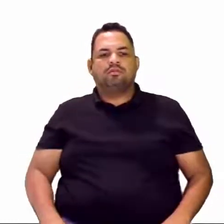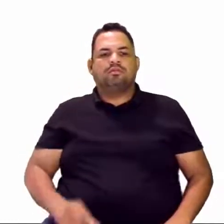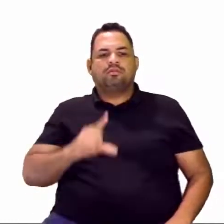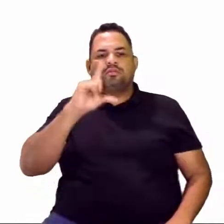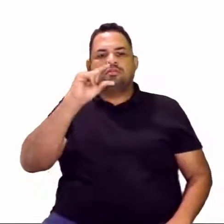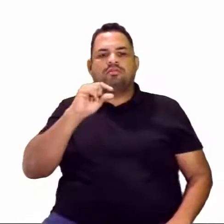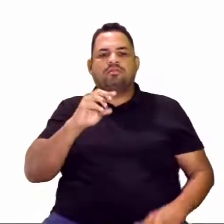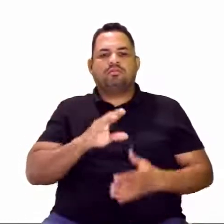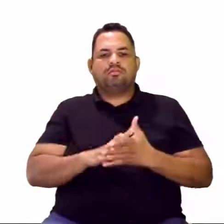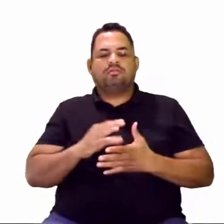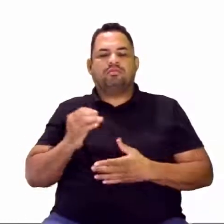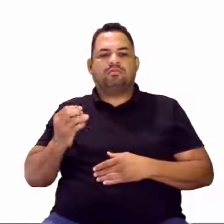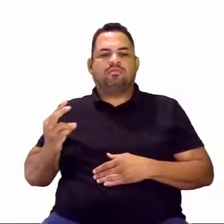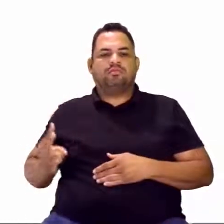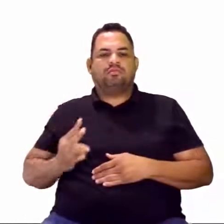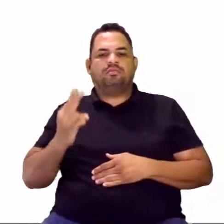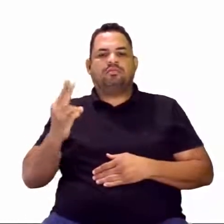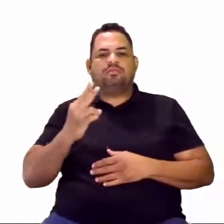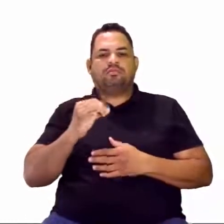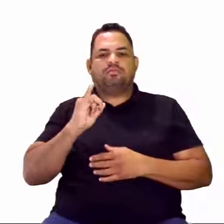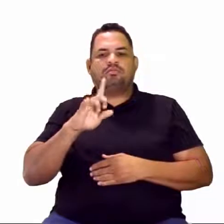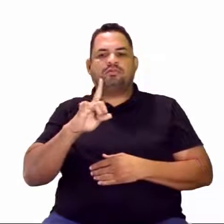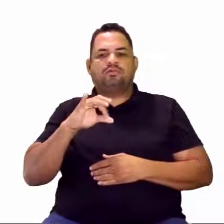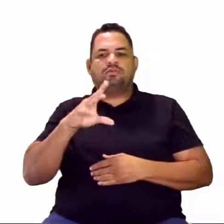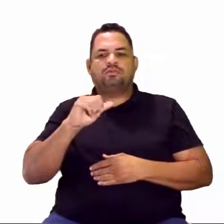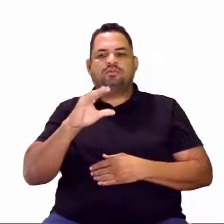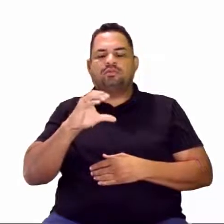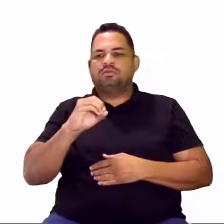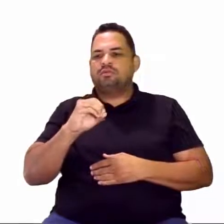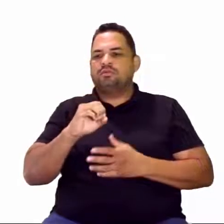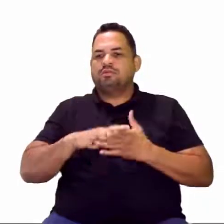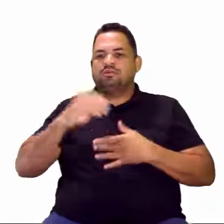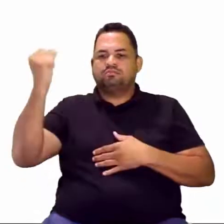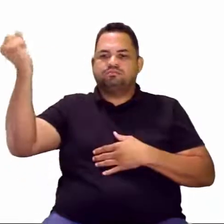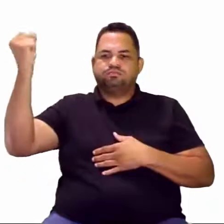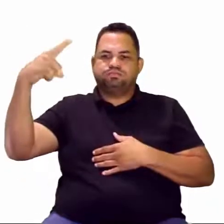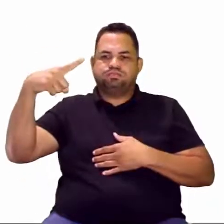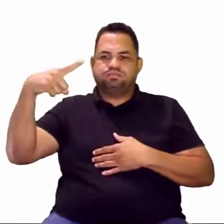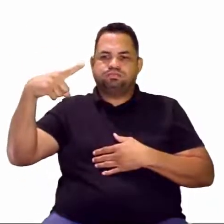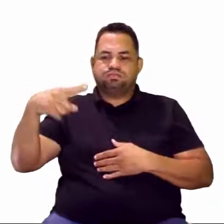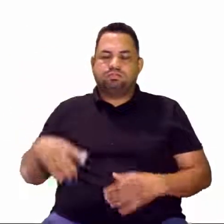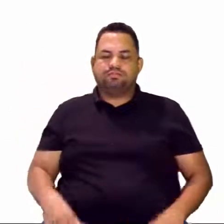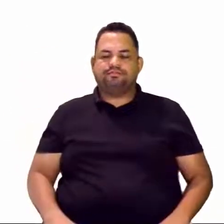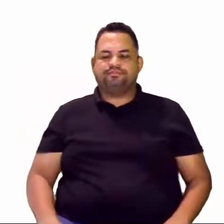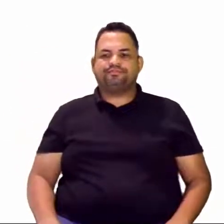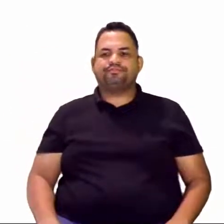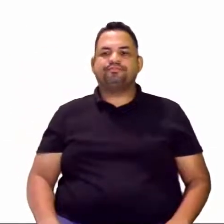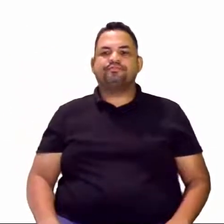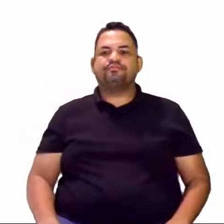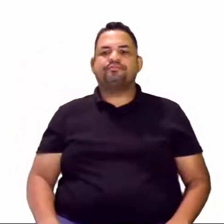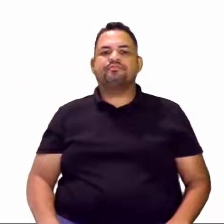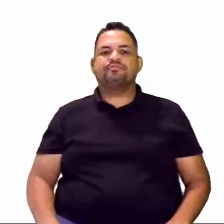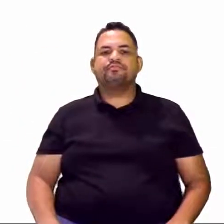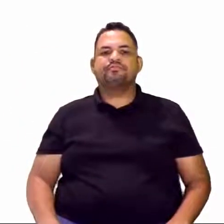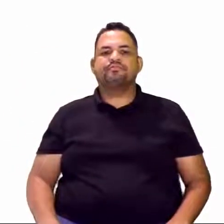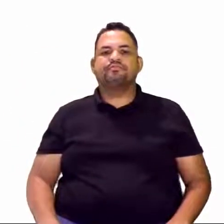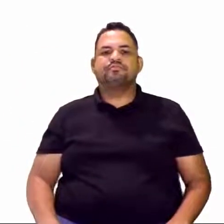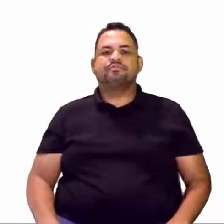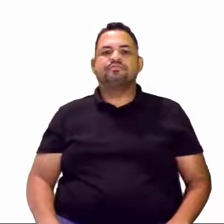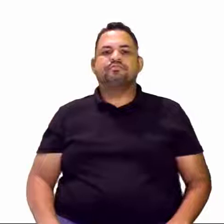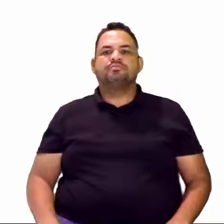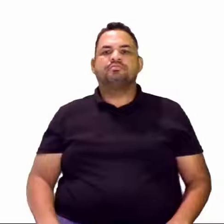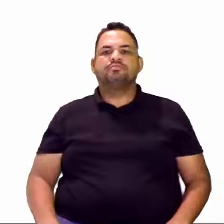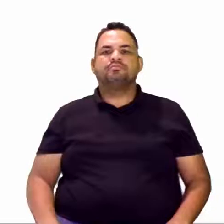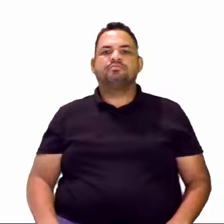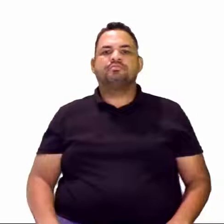ou diminuição dos valores de insolação, quer dizer, dos raios solares. Então, a partir